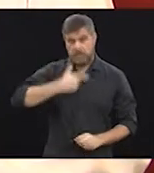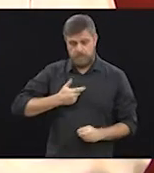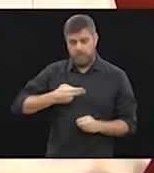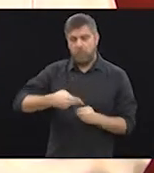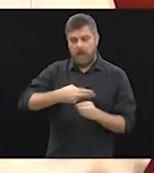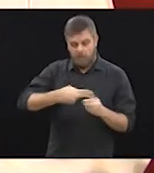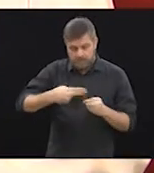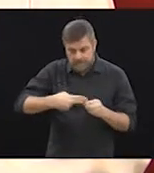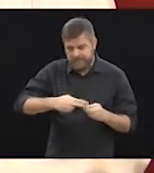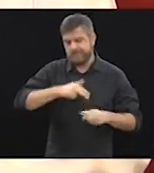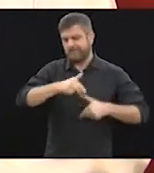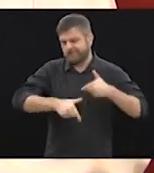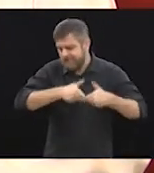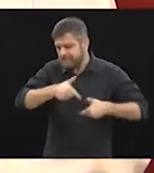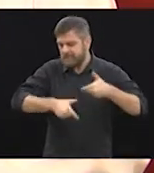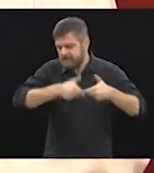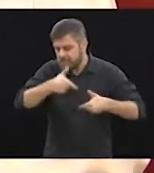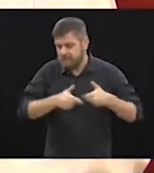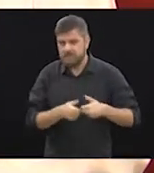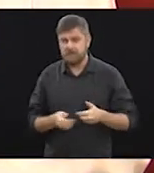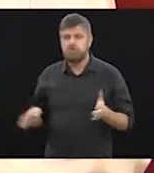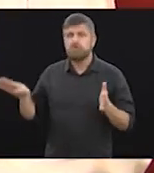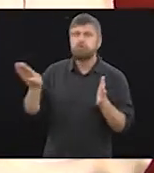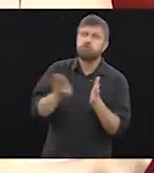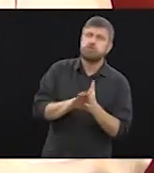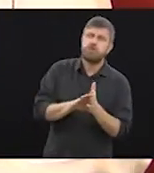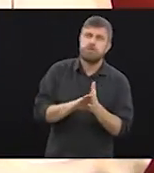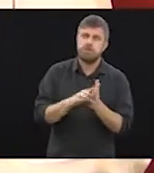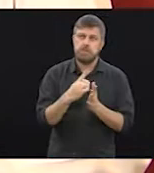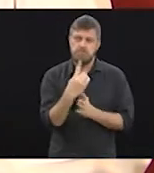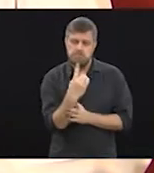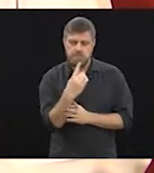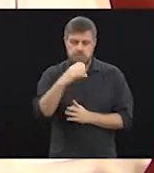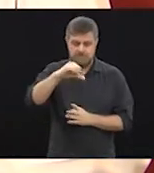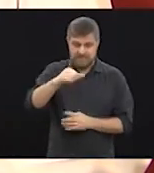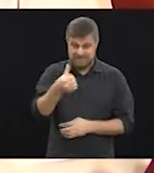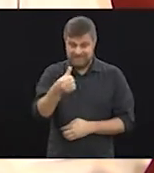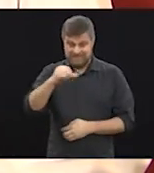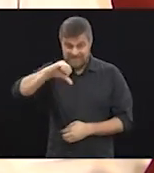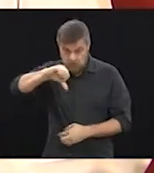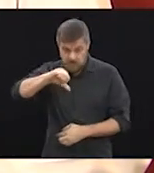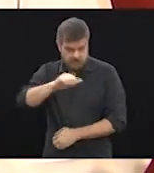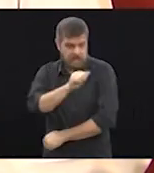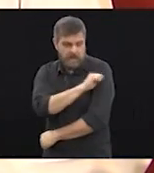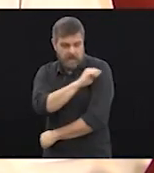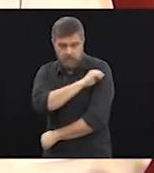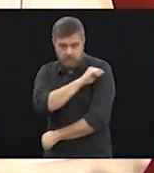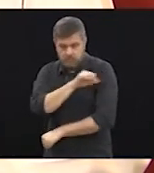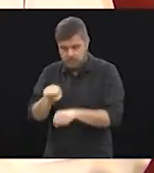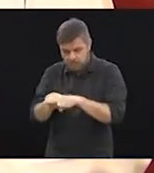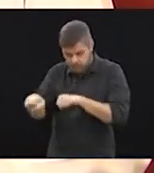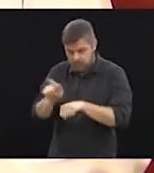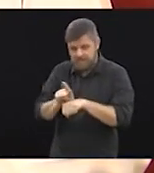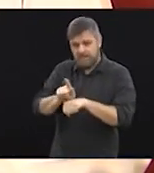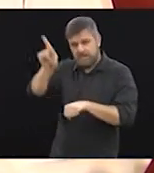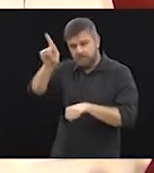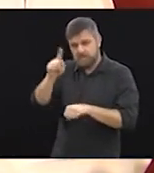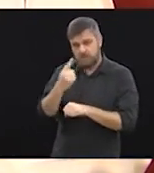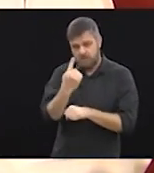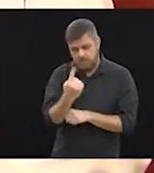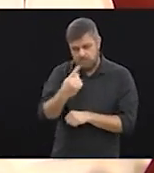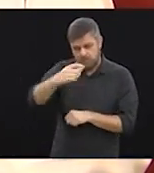Toda a minha carreira foi na Unicamp. Eu vim para cá em 69 como aluno, me